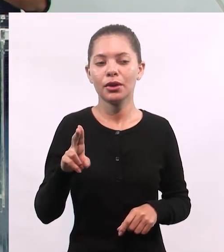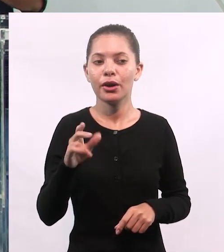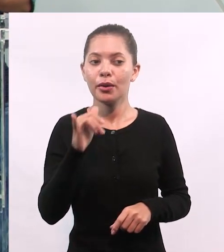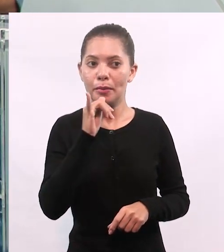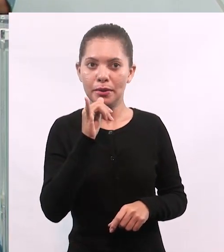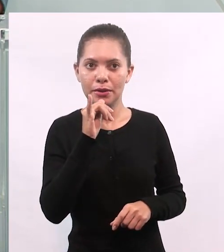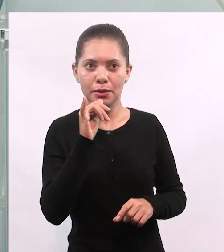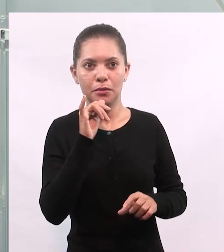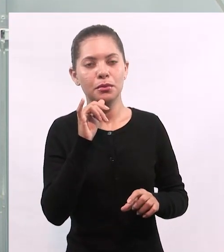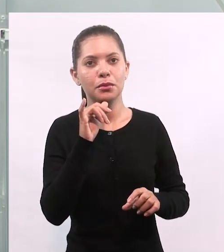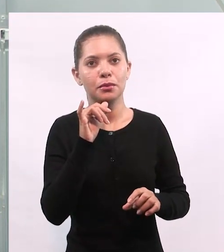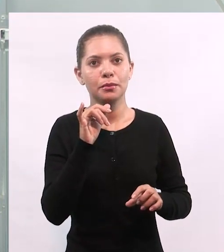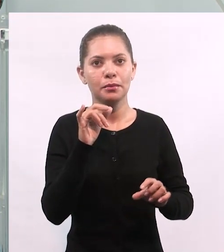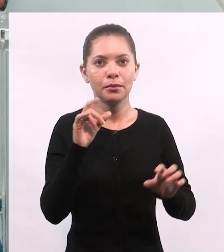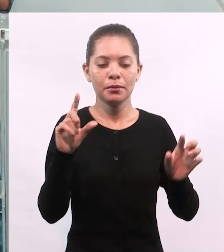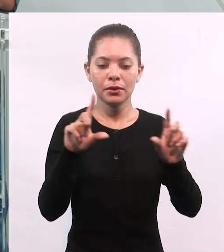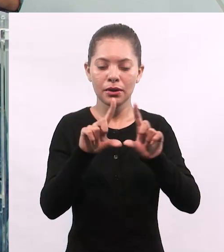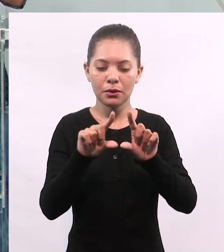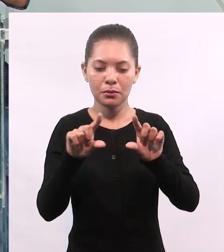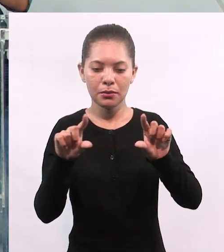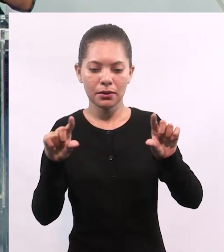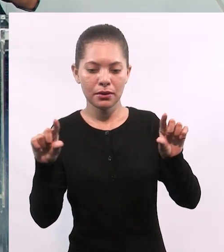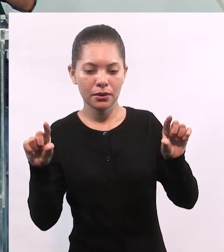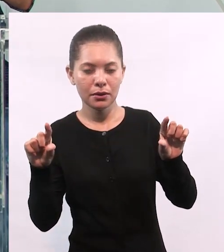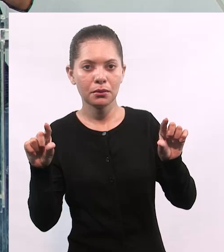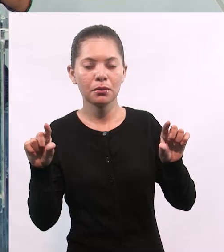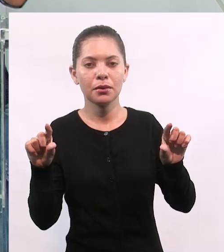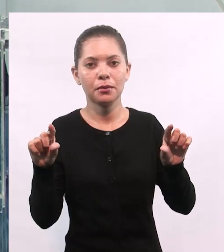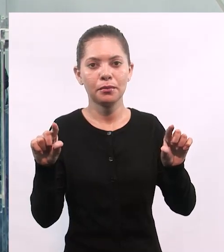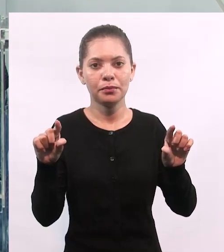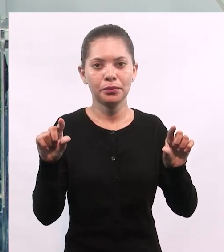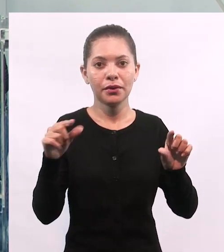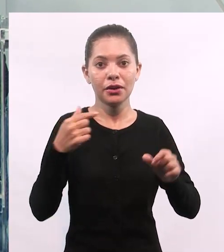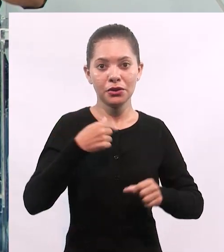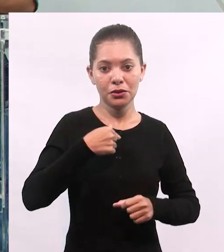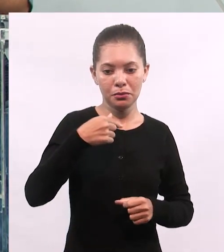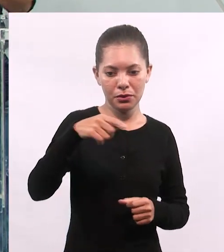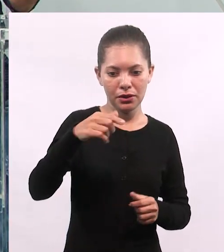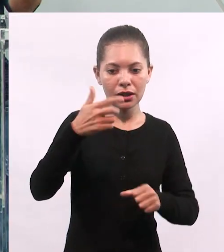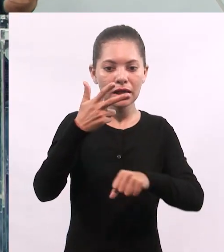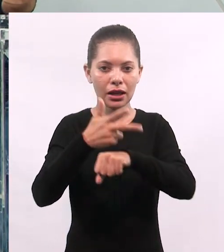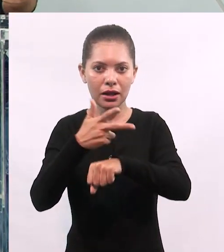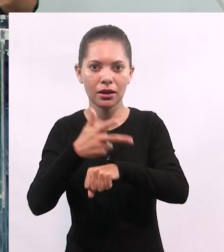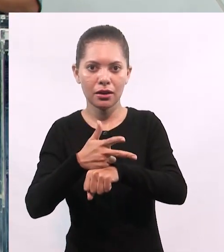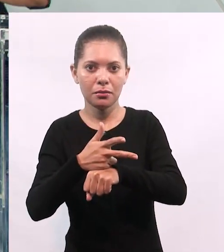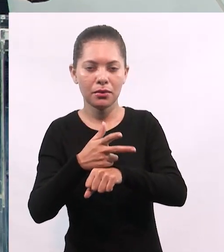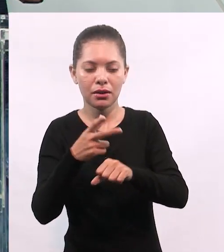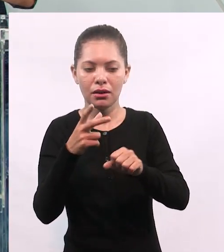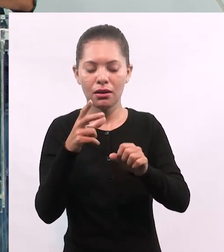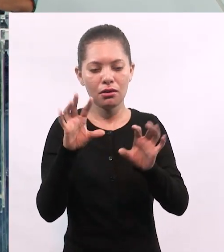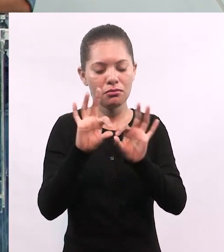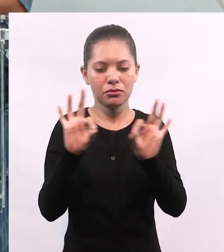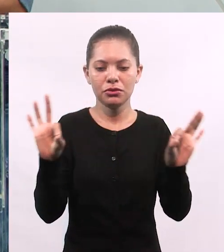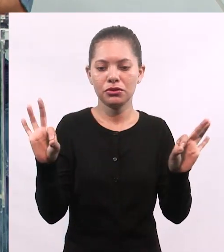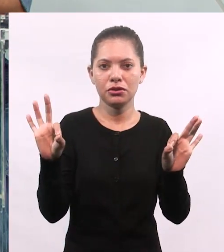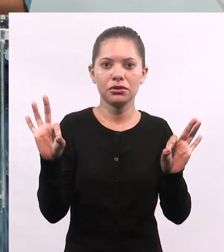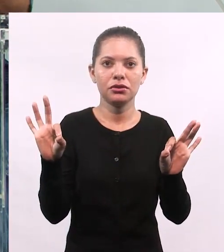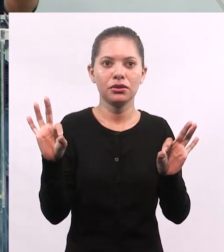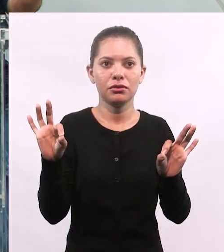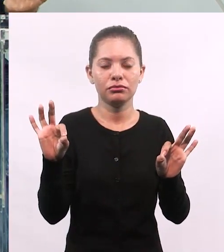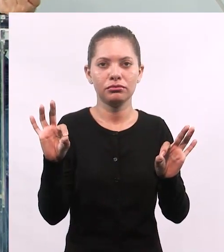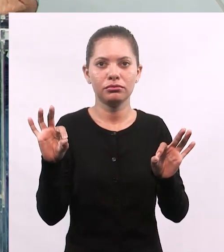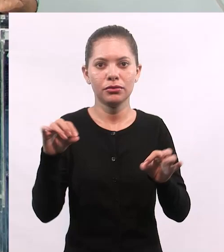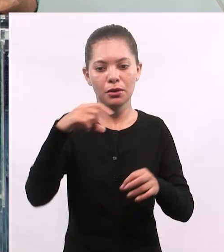Então, se eu pegar uma régua e tentar calcular a distância de mim até a câmera, eu vou ter uma precisão. Se eu pegar um paquímetro, eu vou